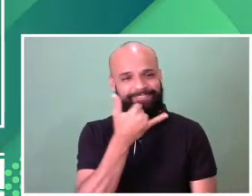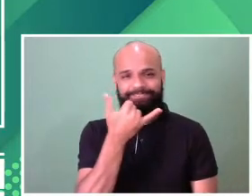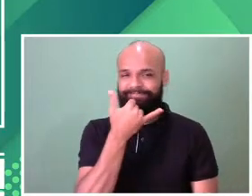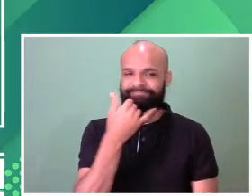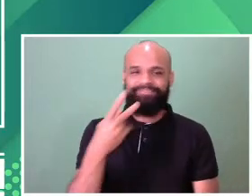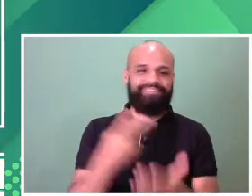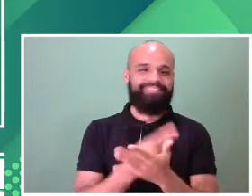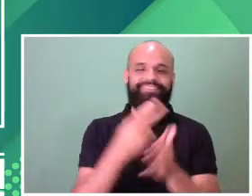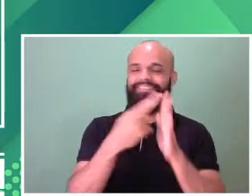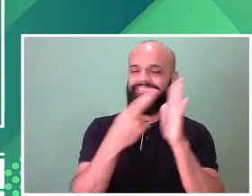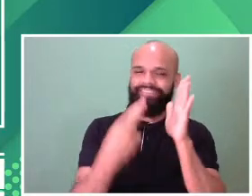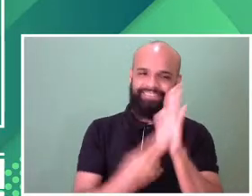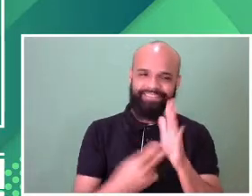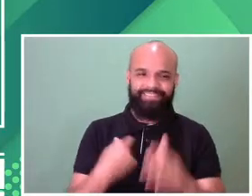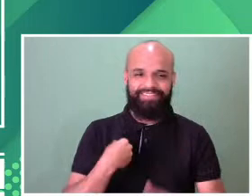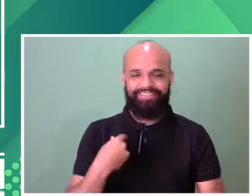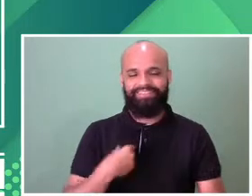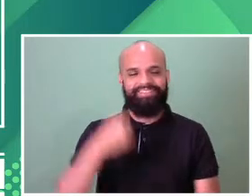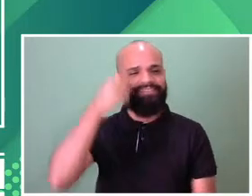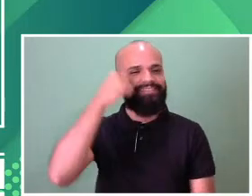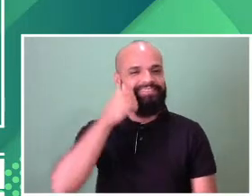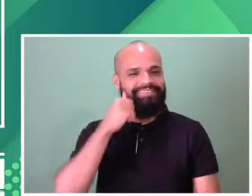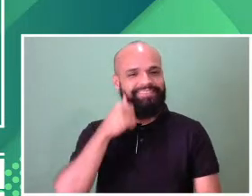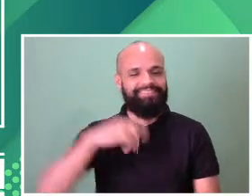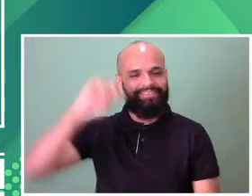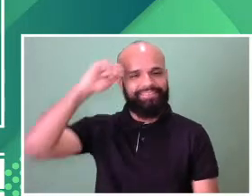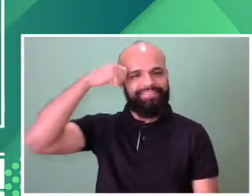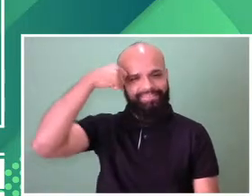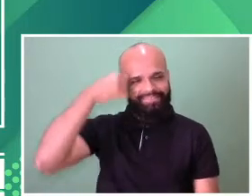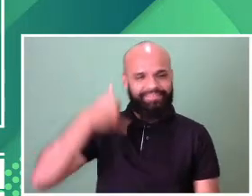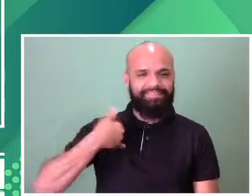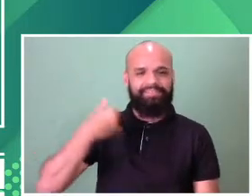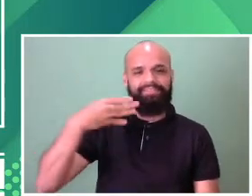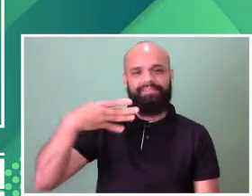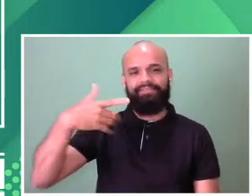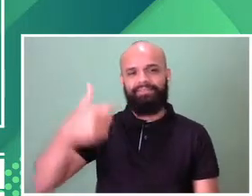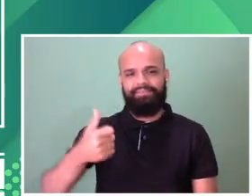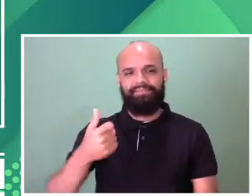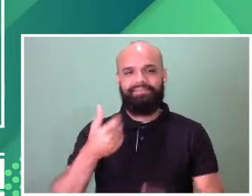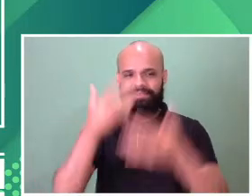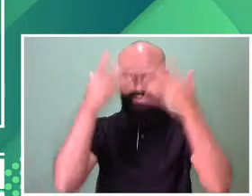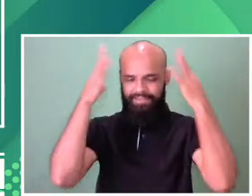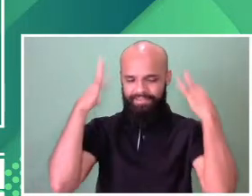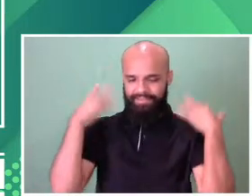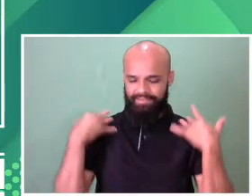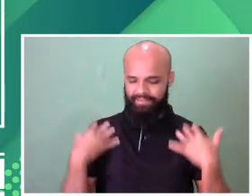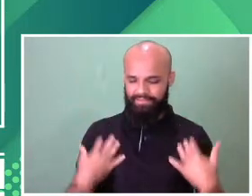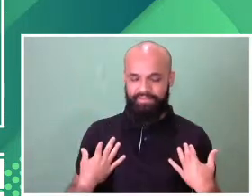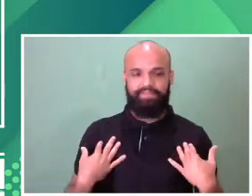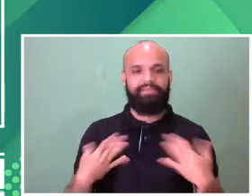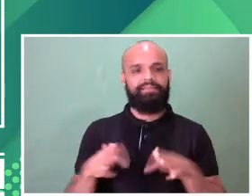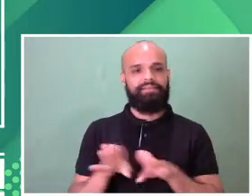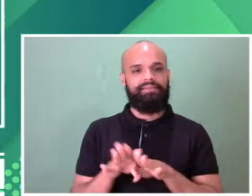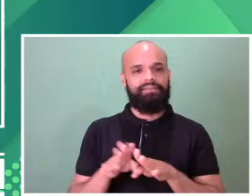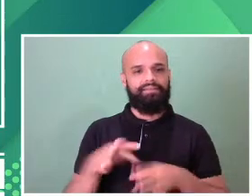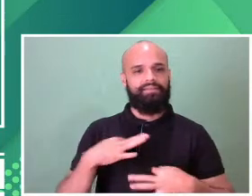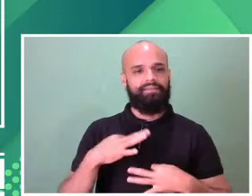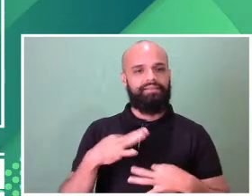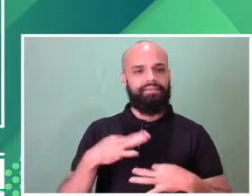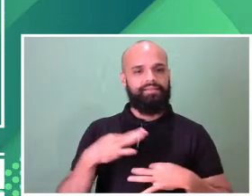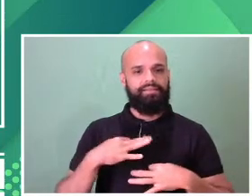aqui cerimonial, mas eu sou uma mulher negra, tenho 42 anos, tenho cabelos crespos abaixo dos ombros, visto uma